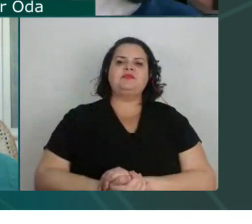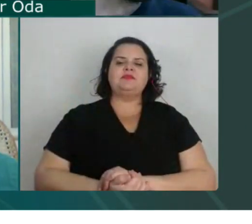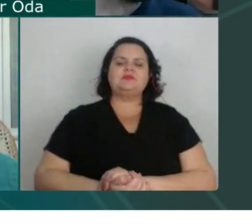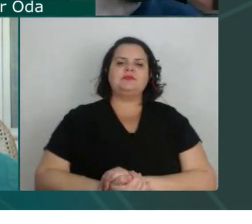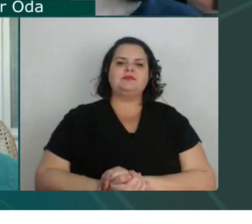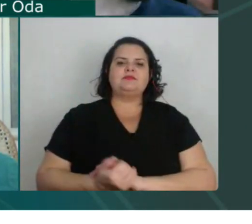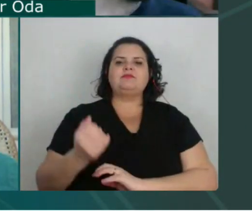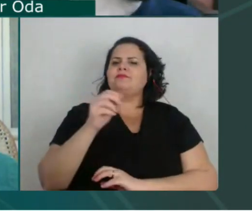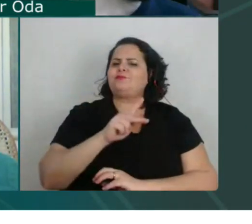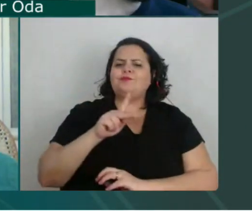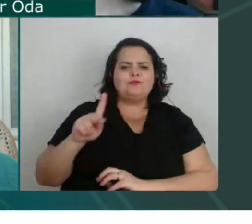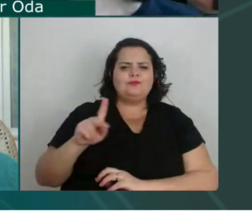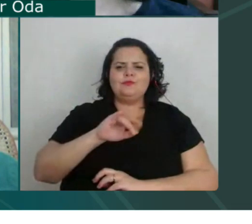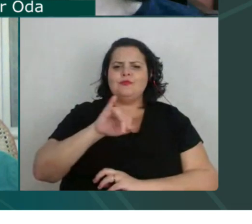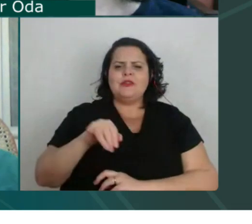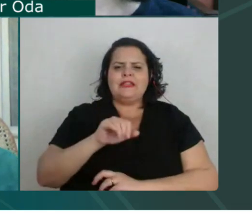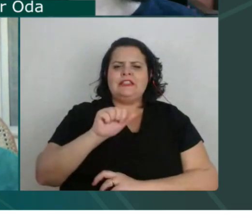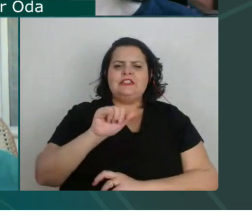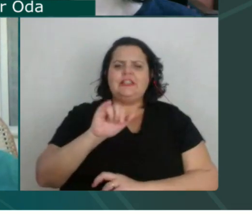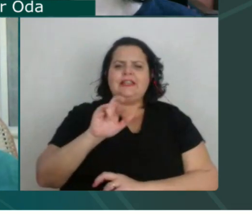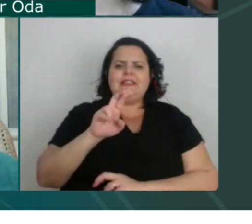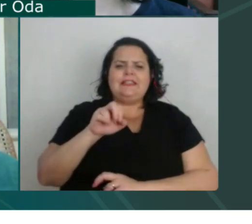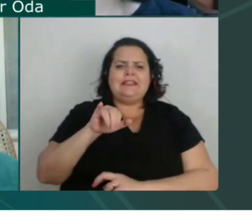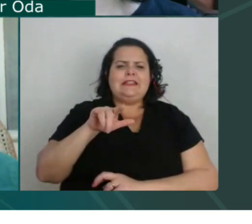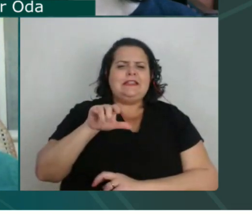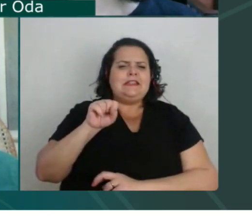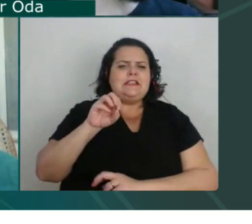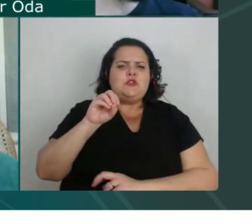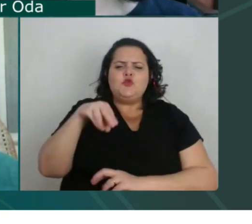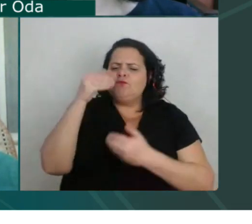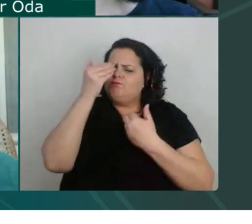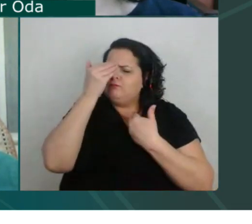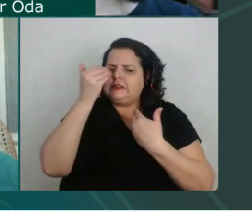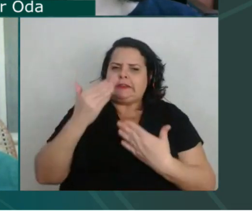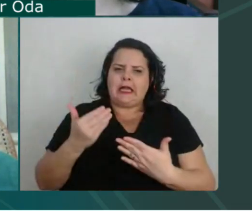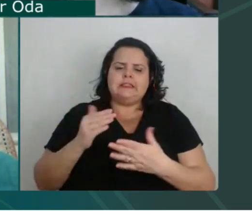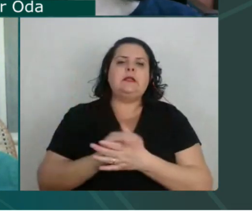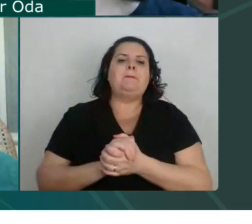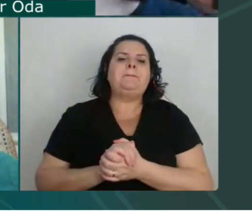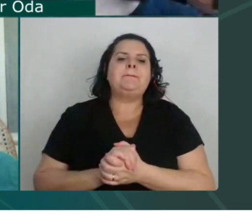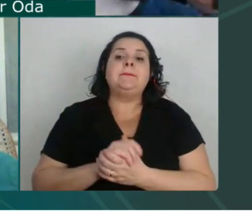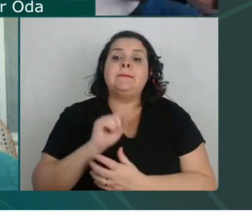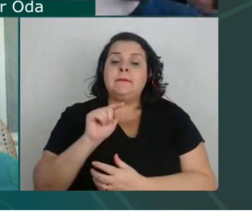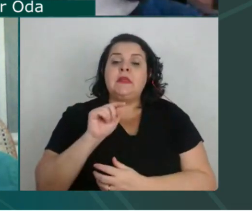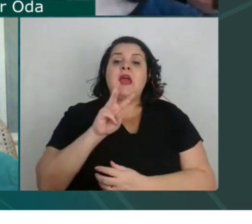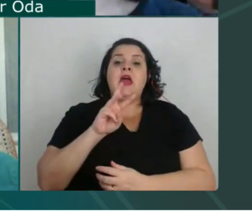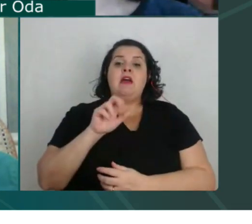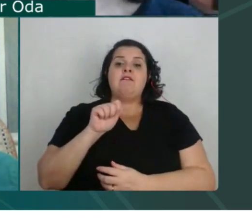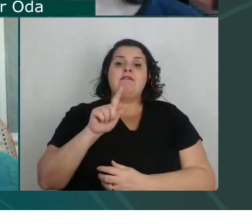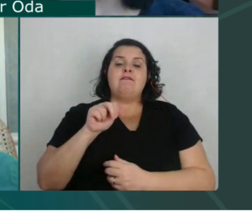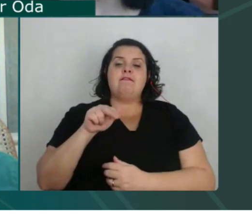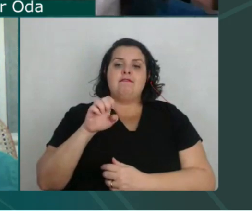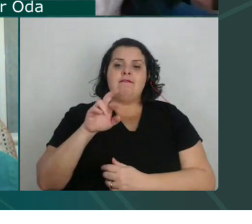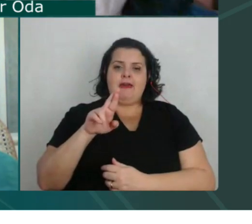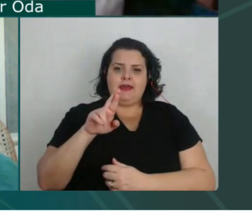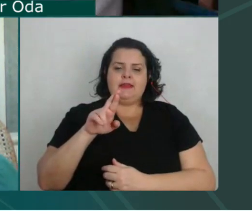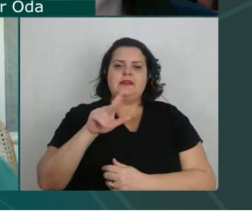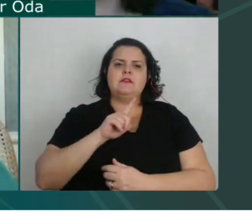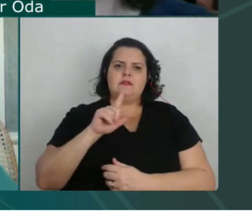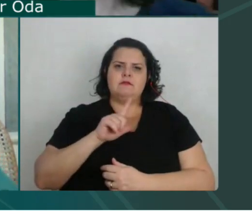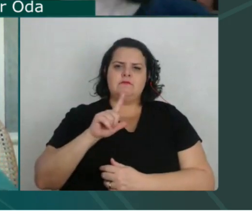Professor Genilson, nós que agradecemos. Eu passo ao Wagner, que coletou algumas questões, Wagner, para comentário dos palestrantes. Por